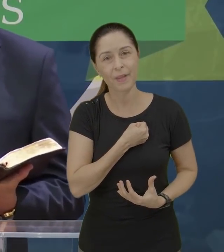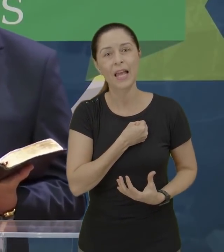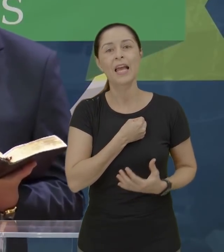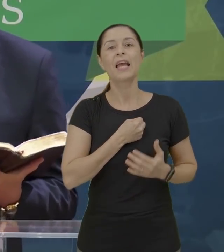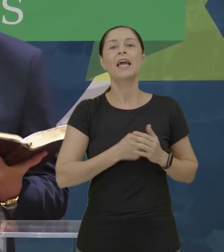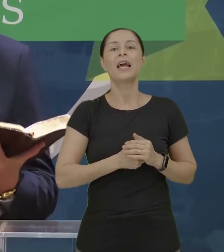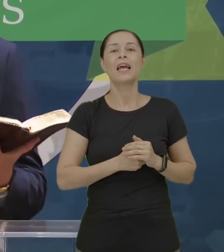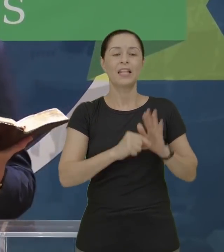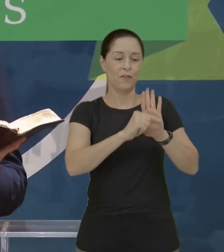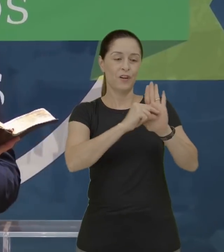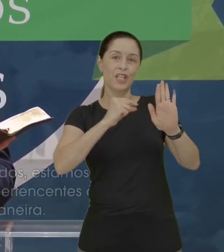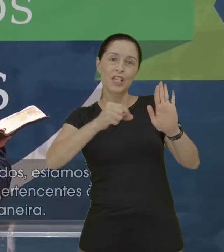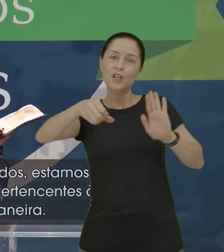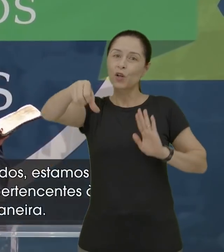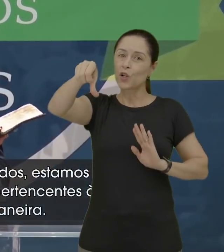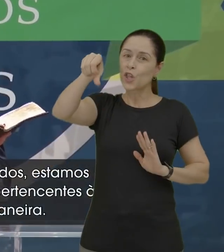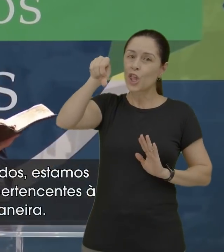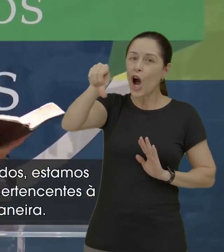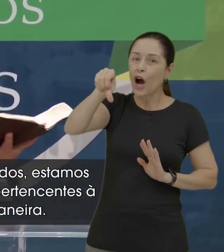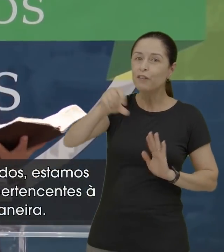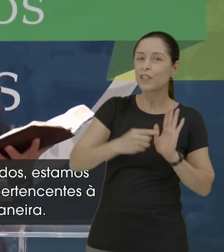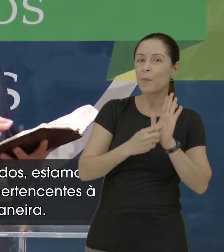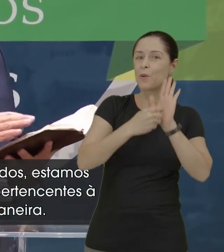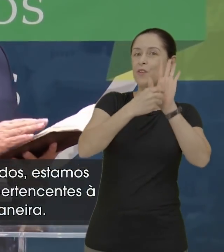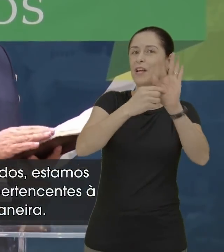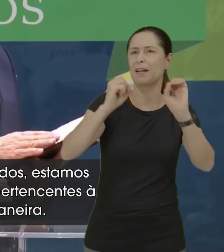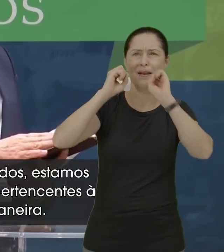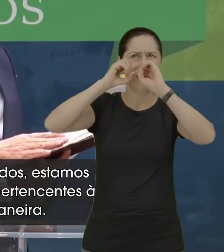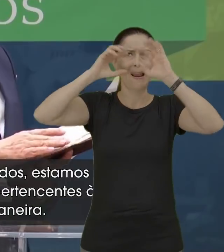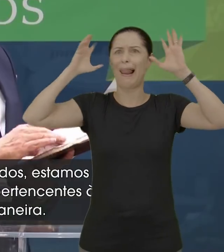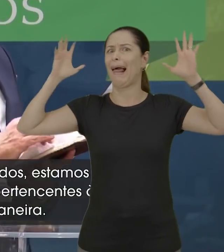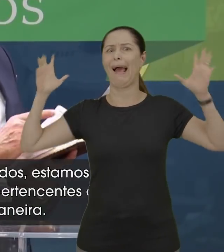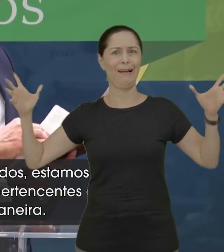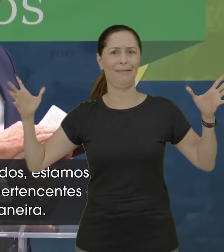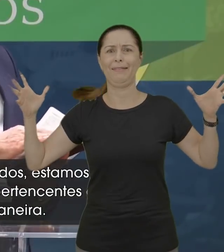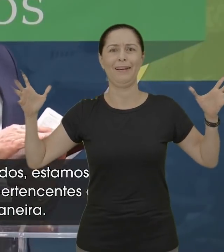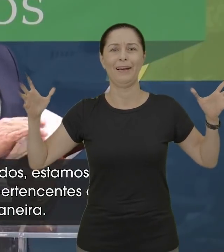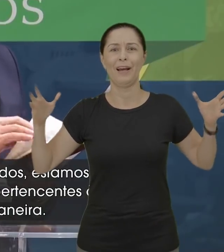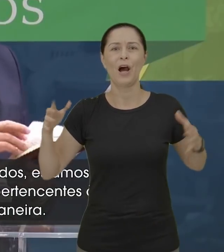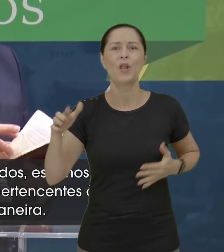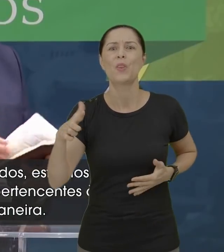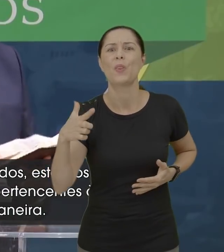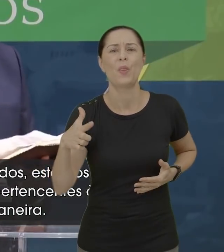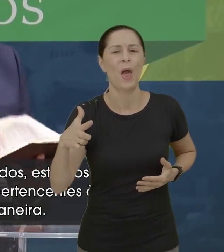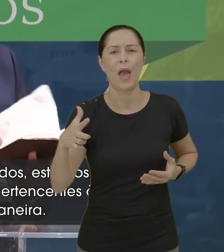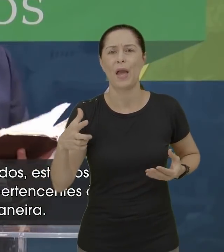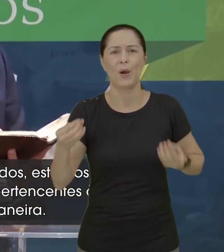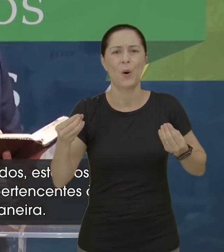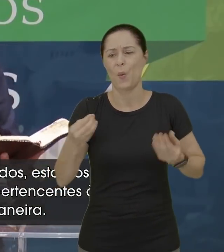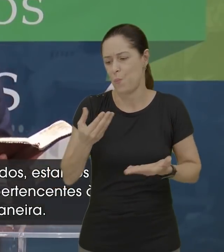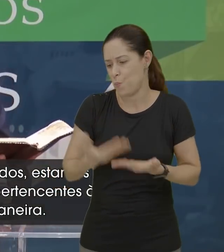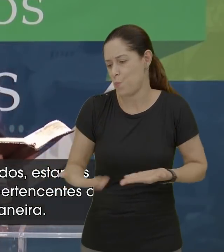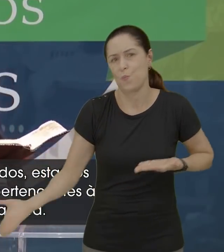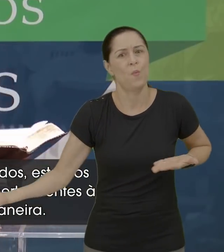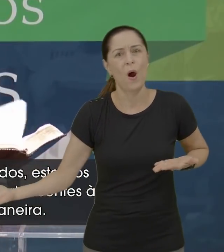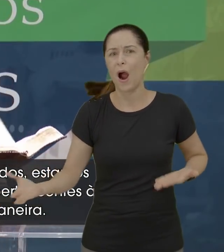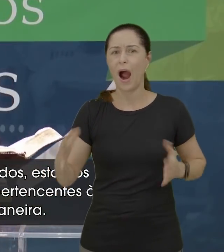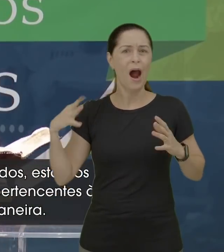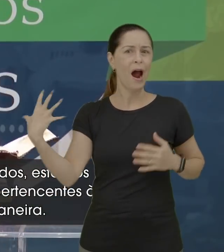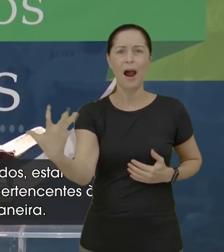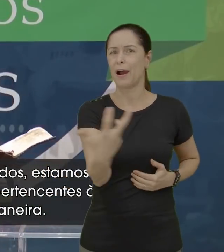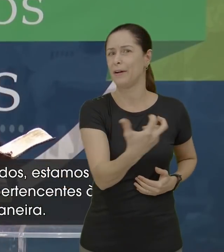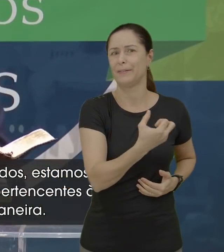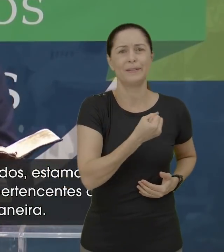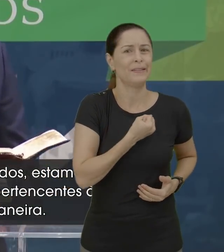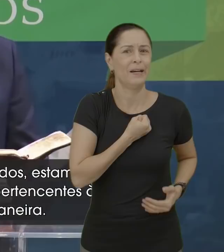mostrando, dizendo com toda a clareza que não há possibilidade de perda de salvação. A mesma verdade é posta lá no